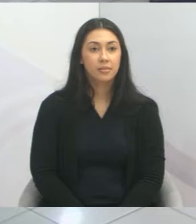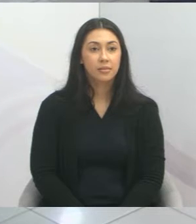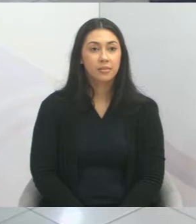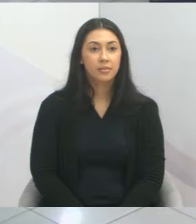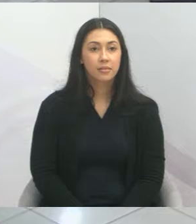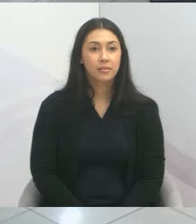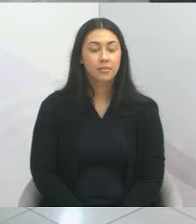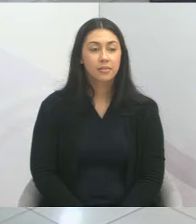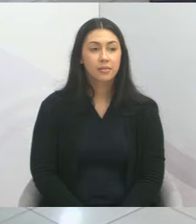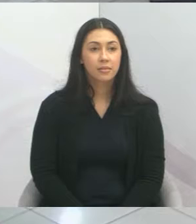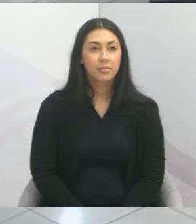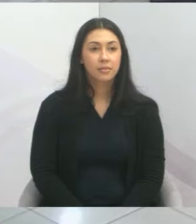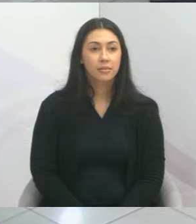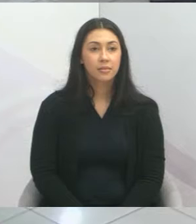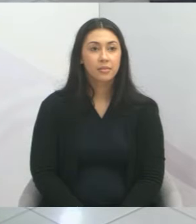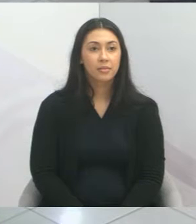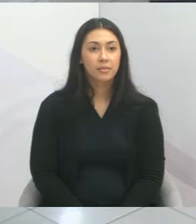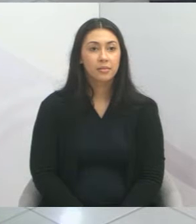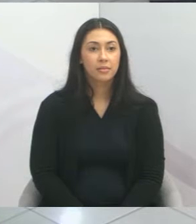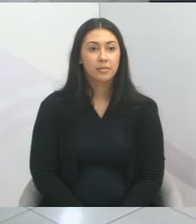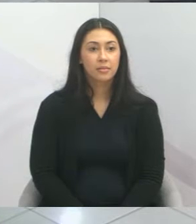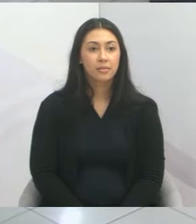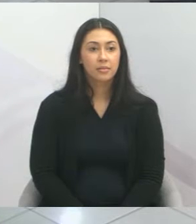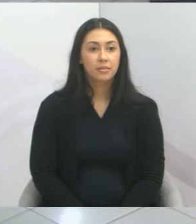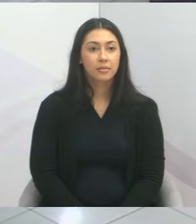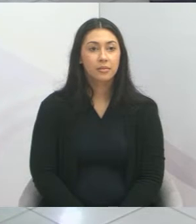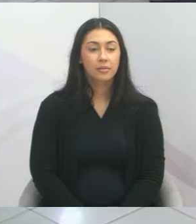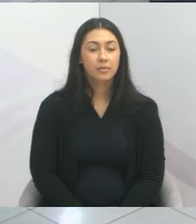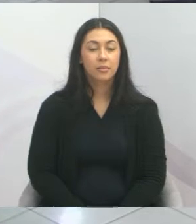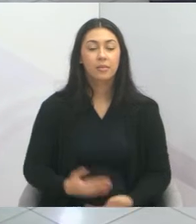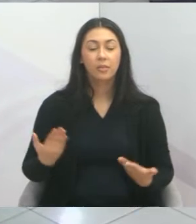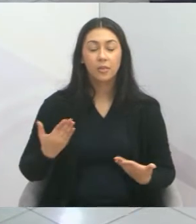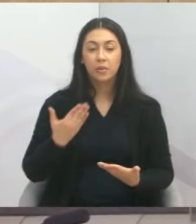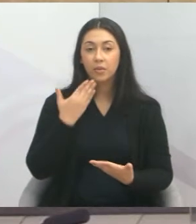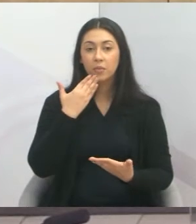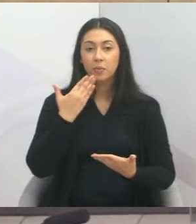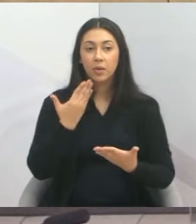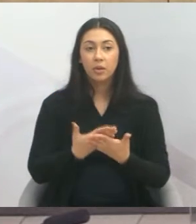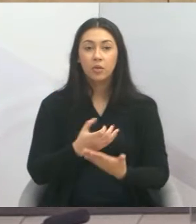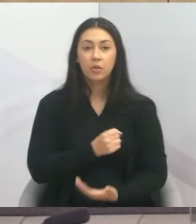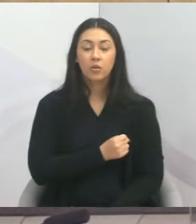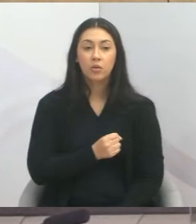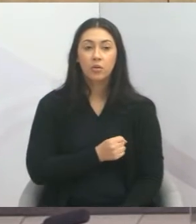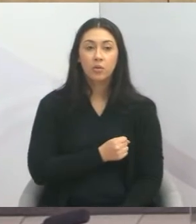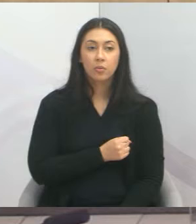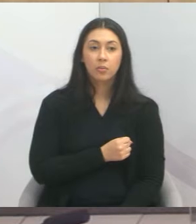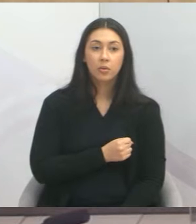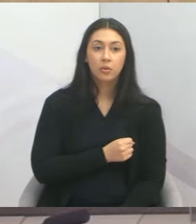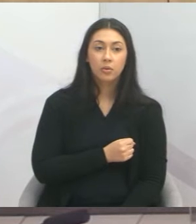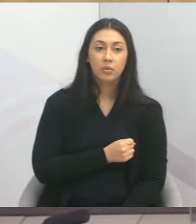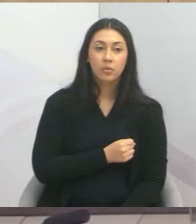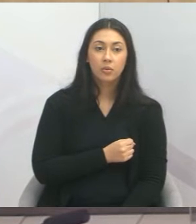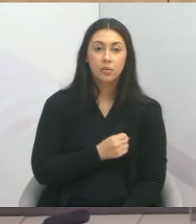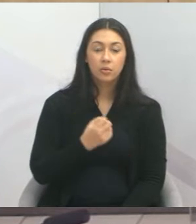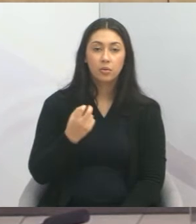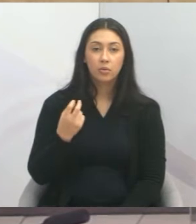a evoluir hoje tem bolinho hoje requerimento nº 0